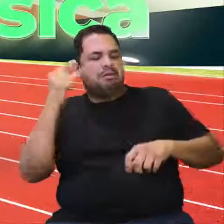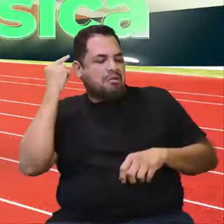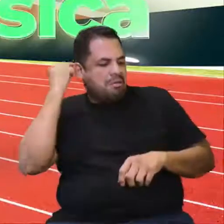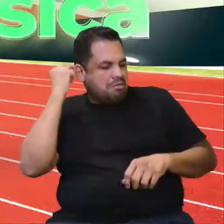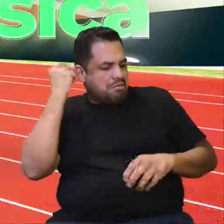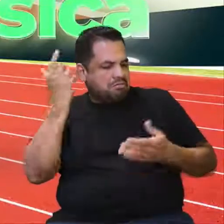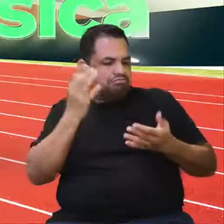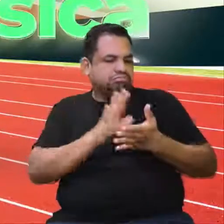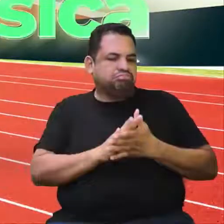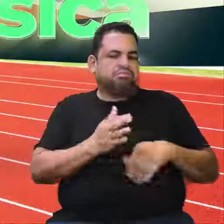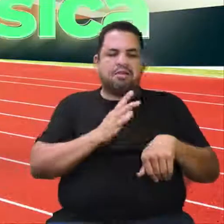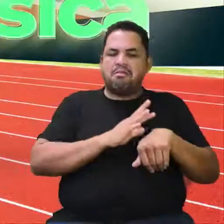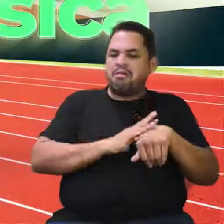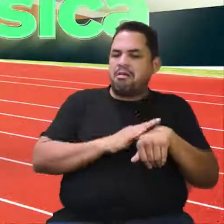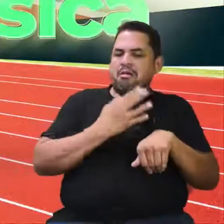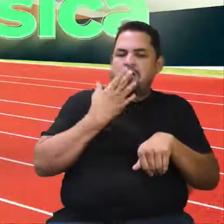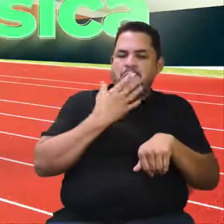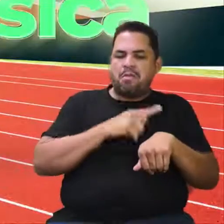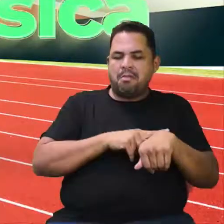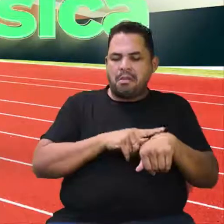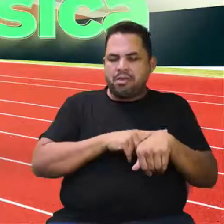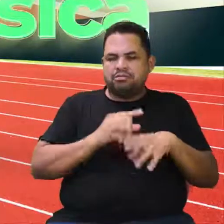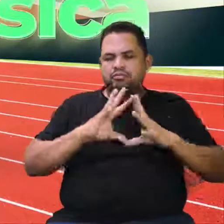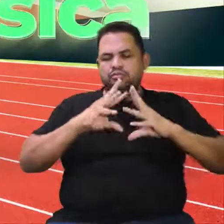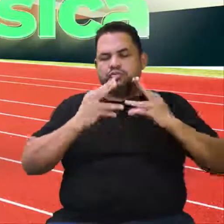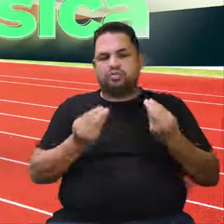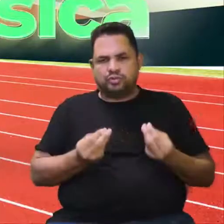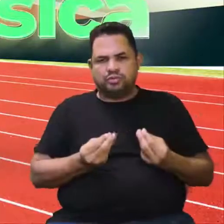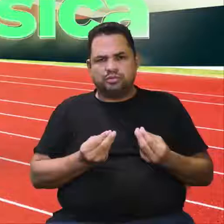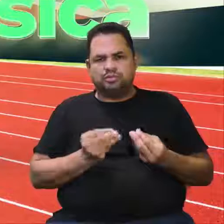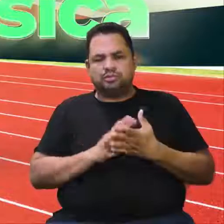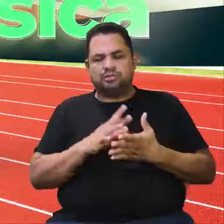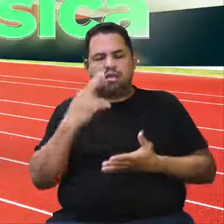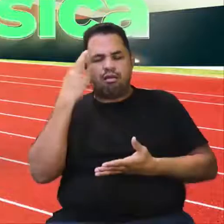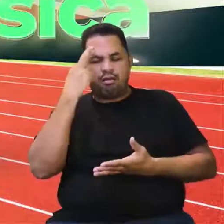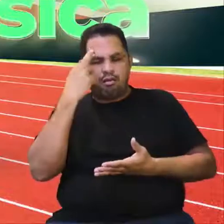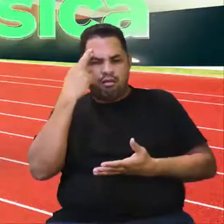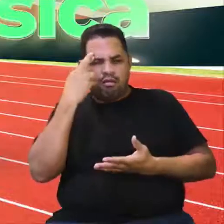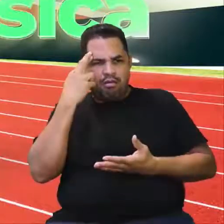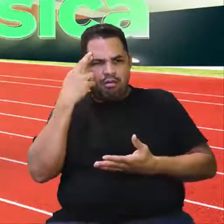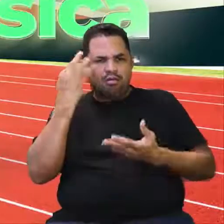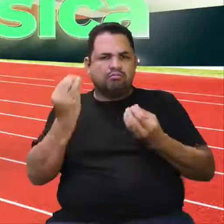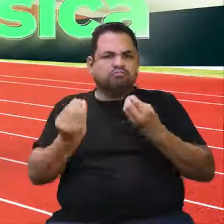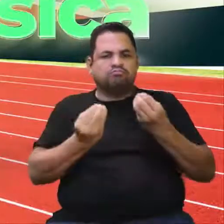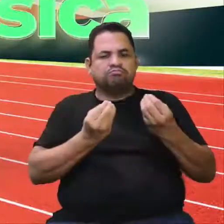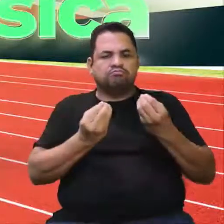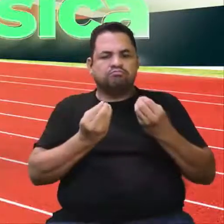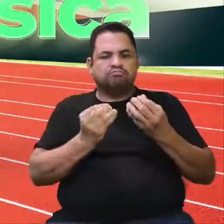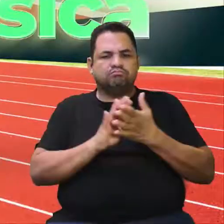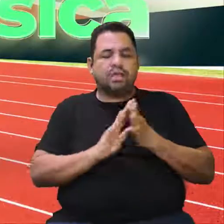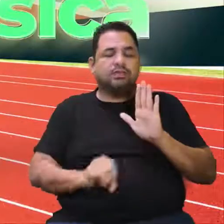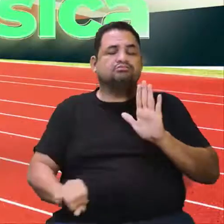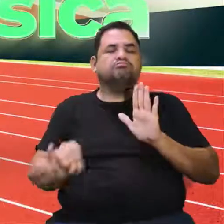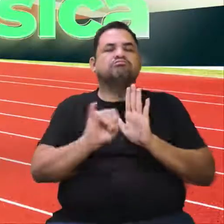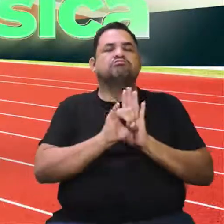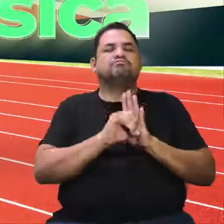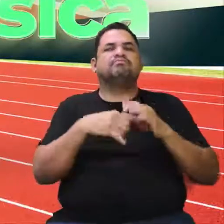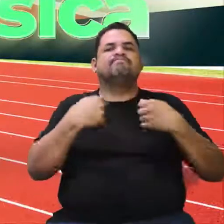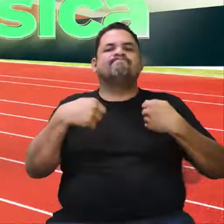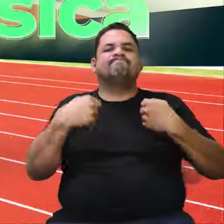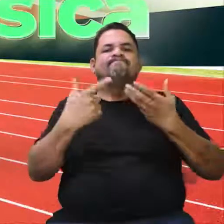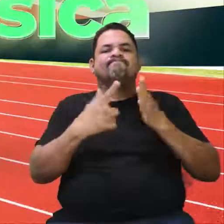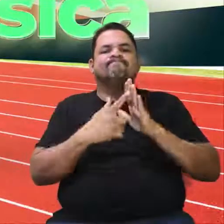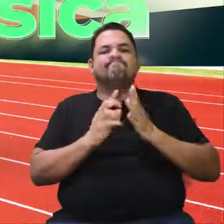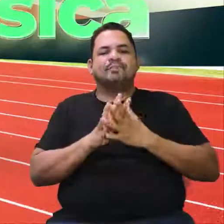cabelo, não se aceitava a cor da pele. Então, tudo isso a gente reflete aí como questões de identidade. Então, a gente